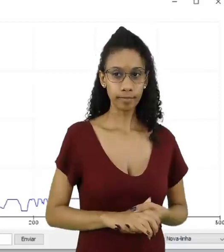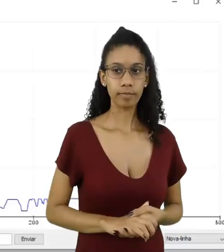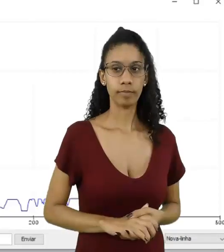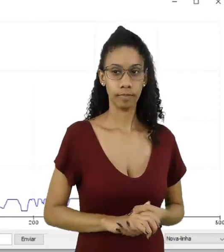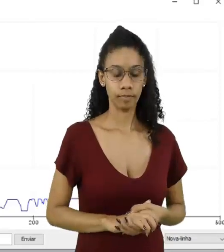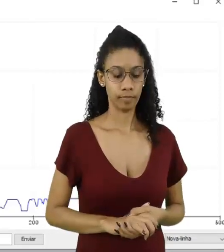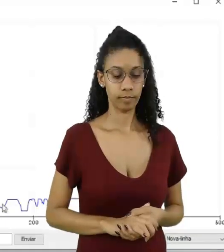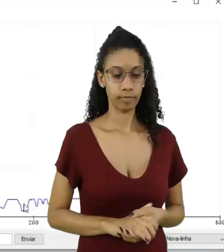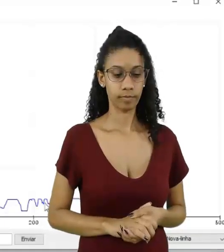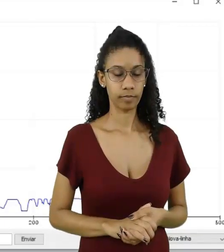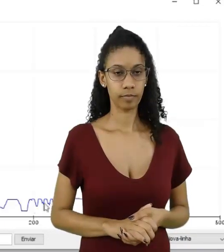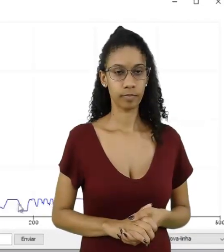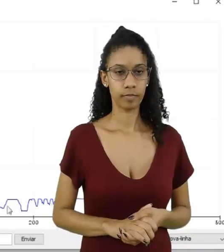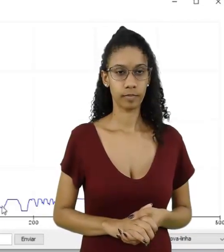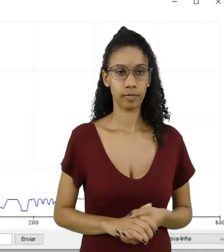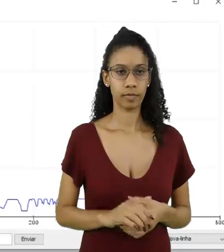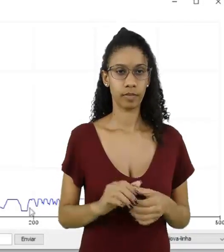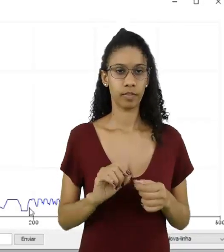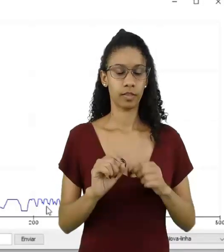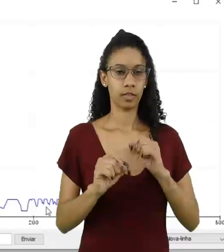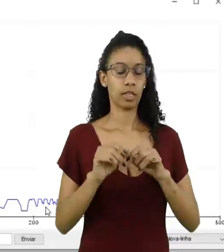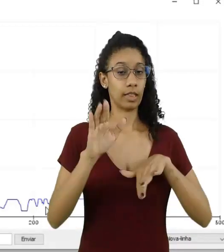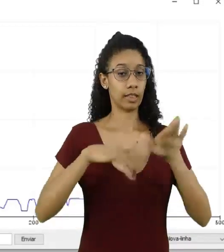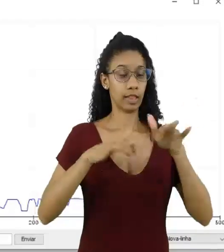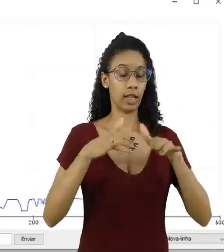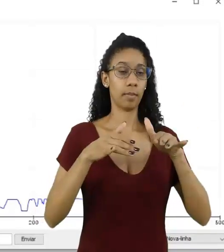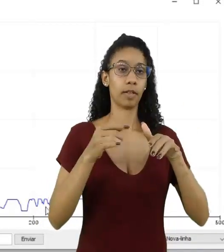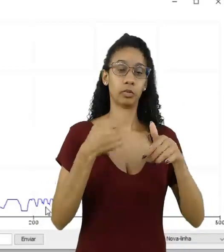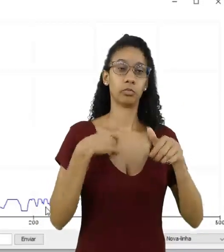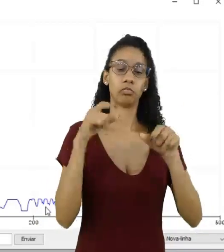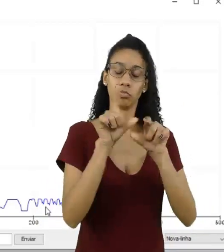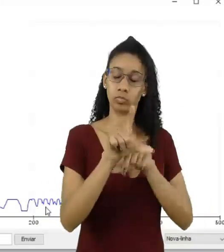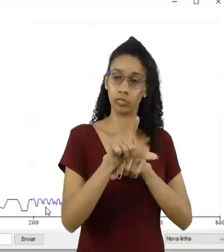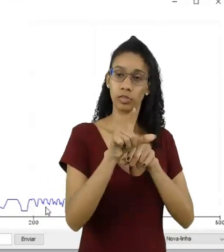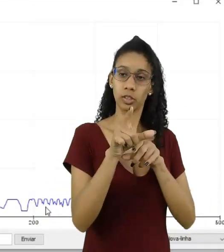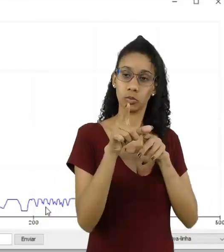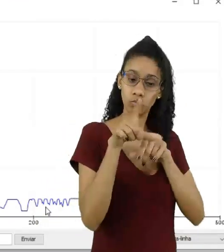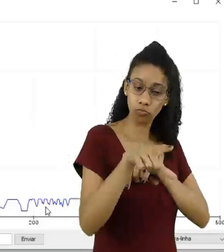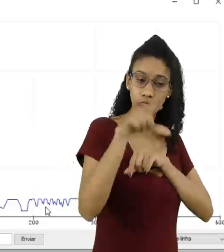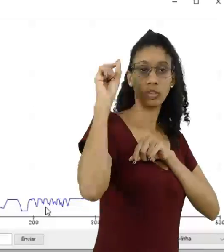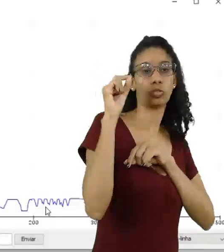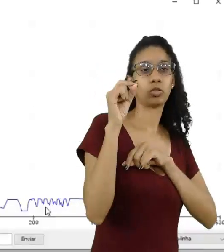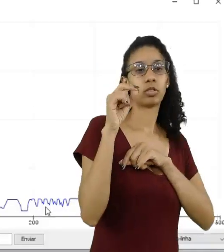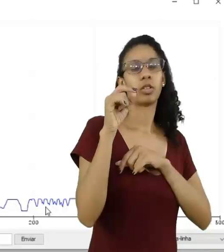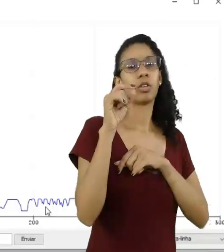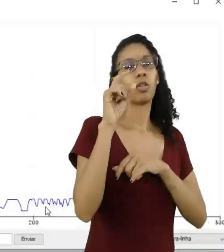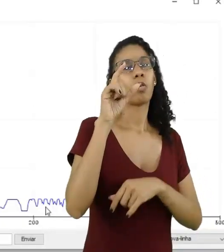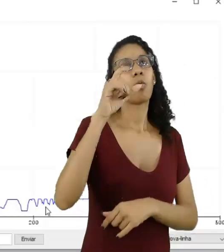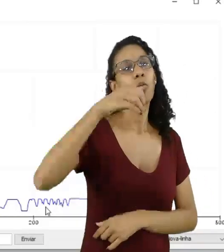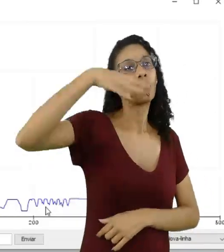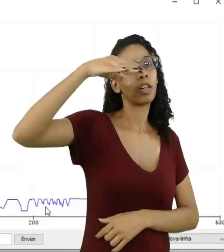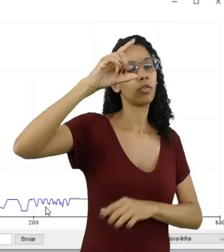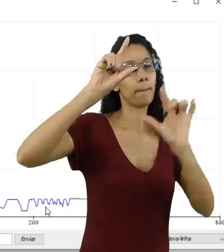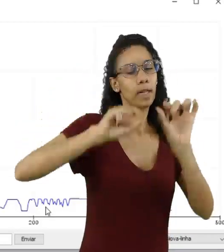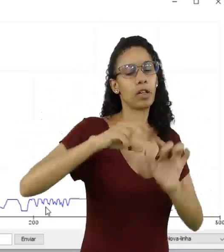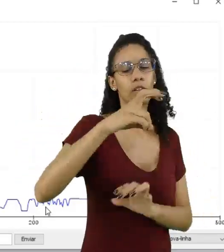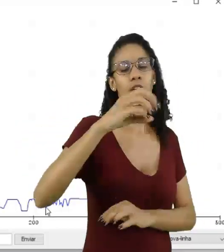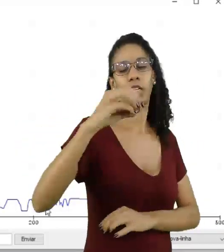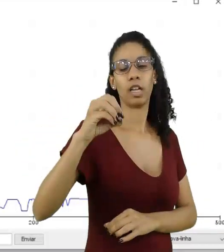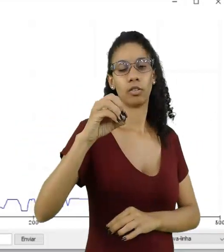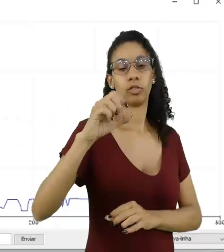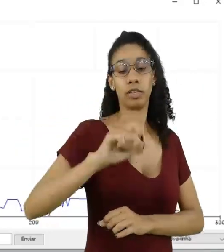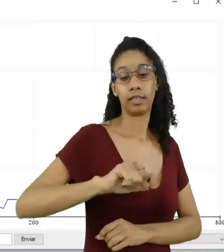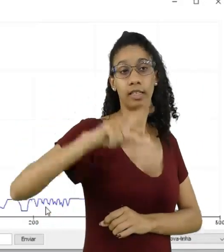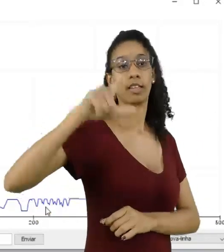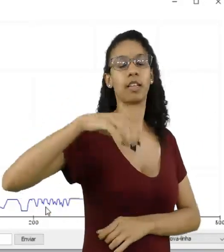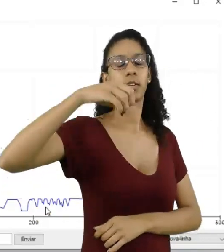passar um corte aqui, dependendo da faixa que eu escolha, e no momento em que essa luz for menor do que 500, por exemplo, ligue